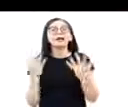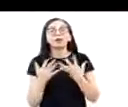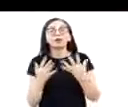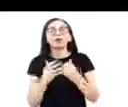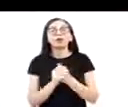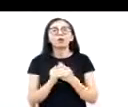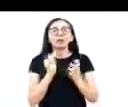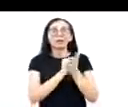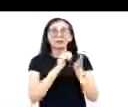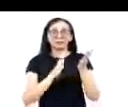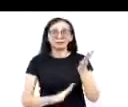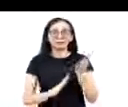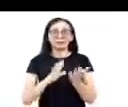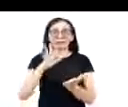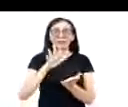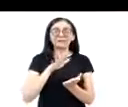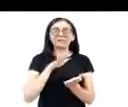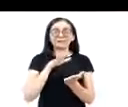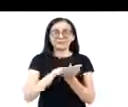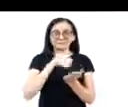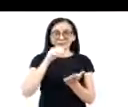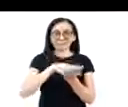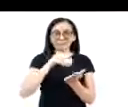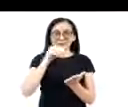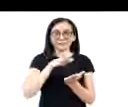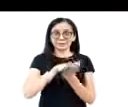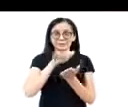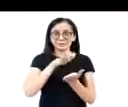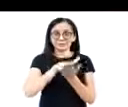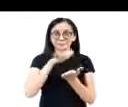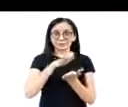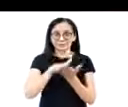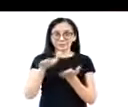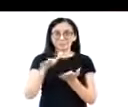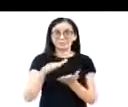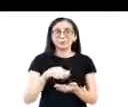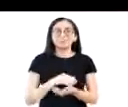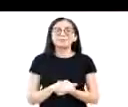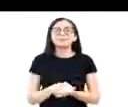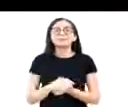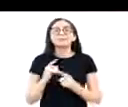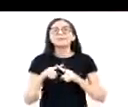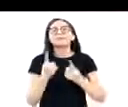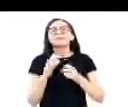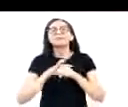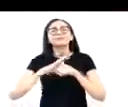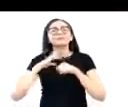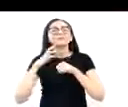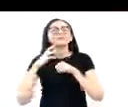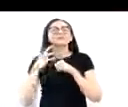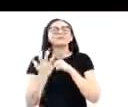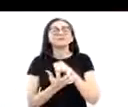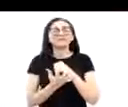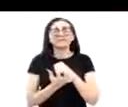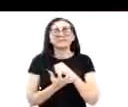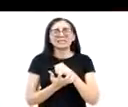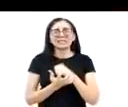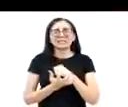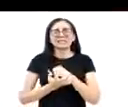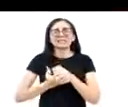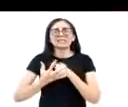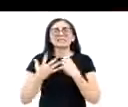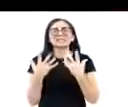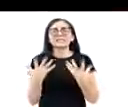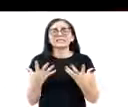as atividades impressas. Mas a pandemia estava num ritmo tão alto,